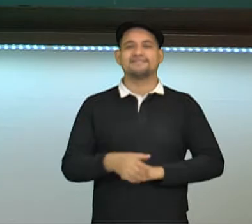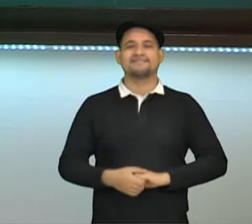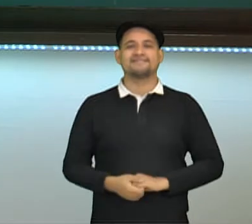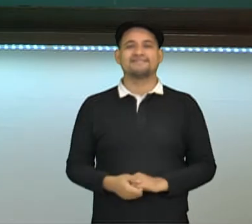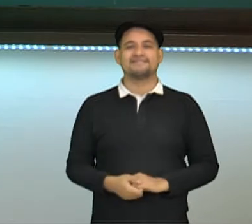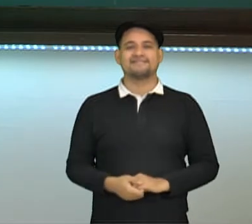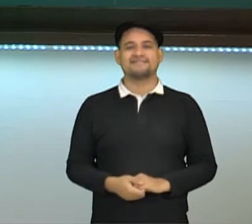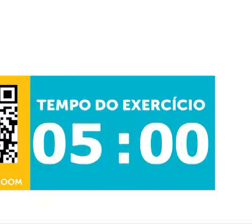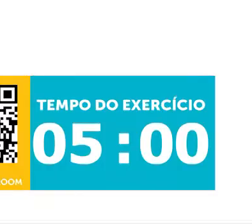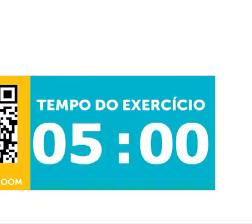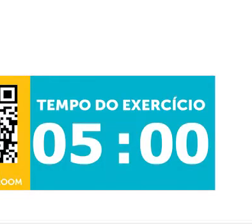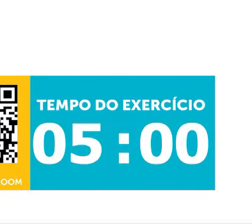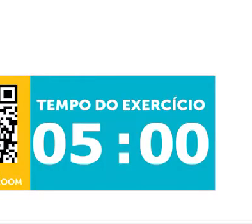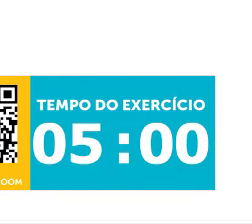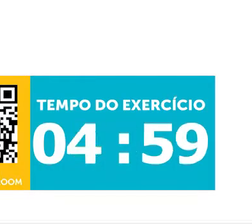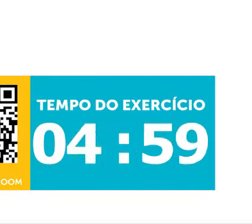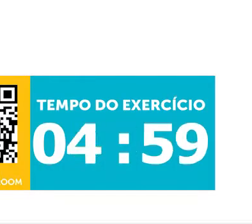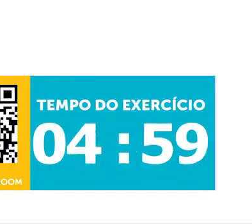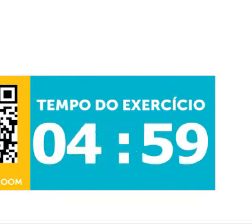pouquinho.